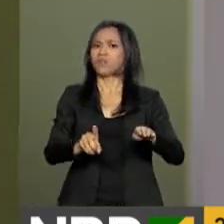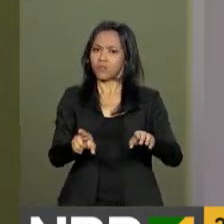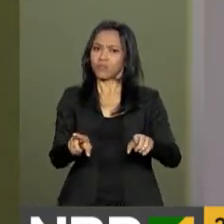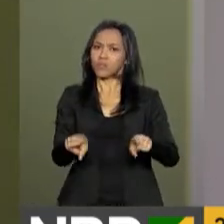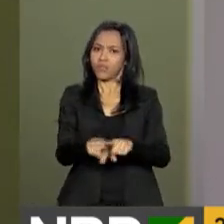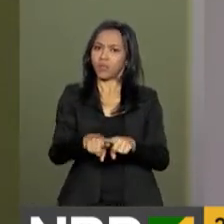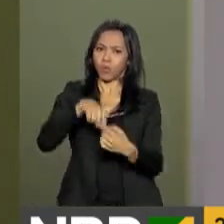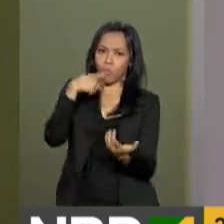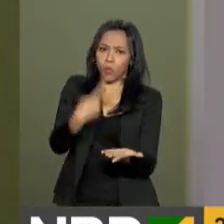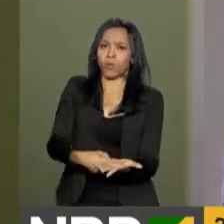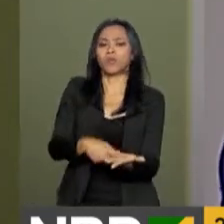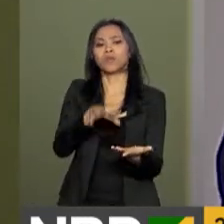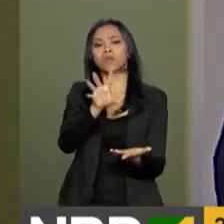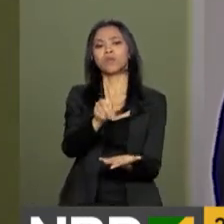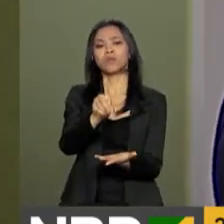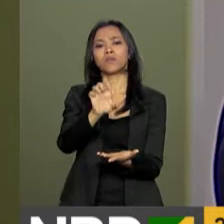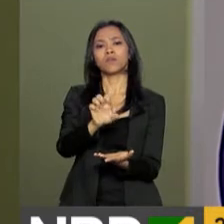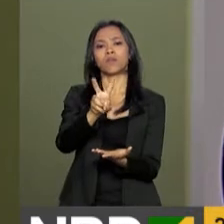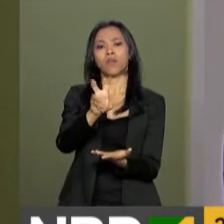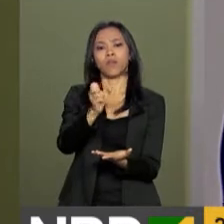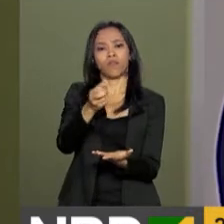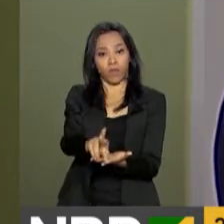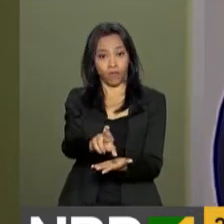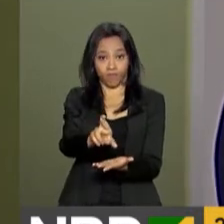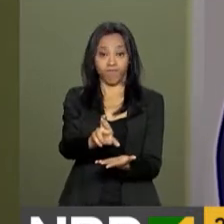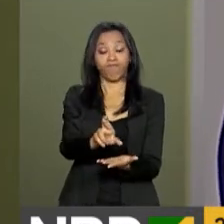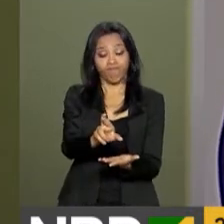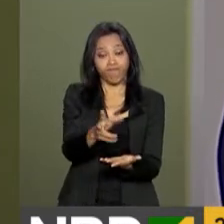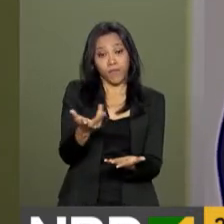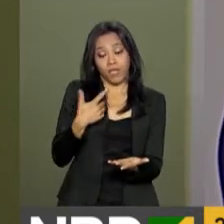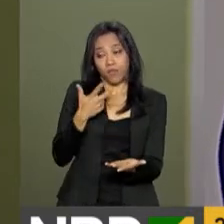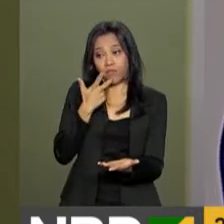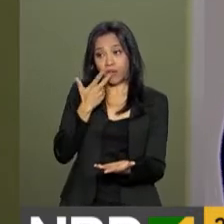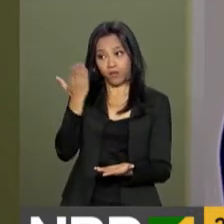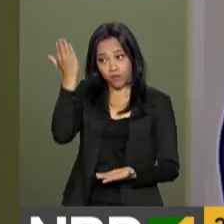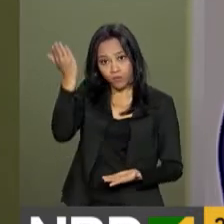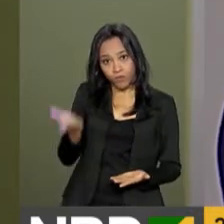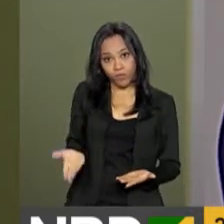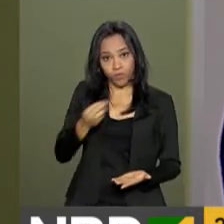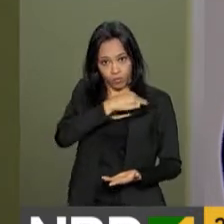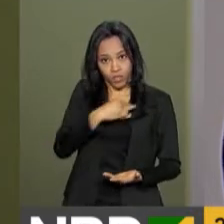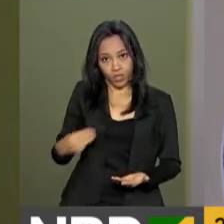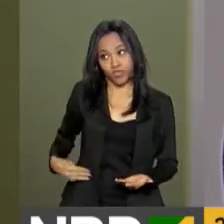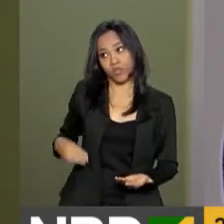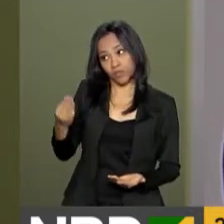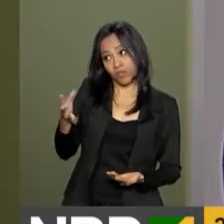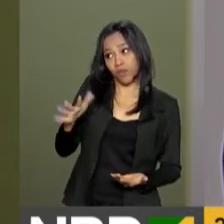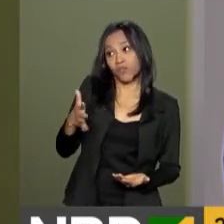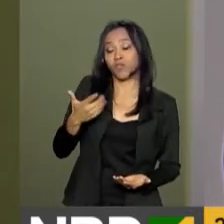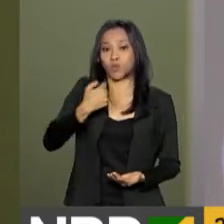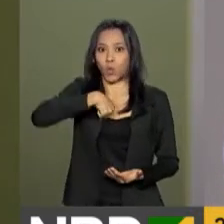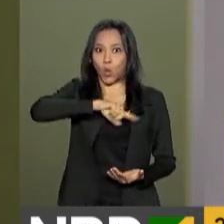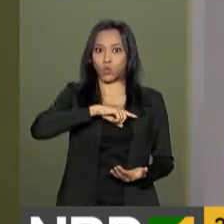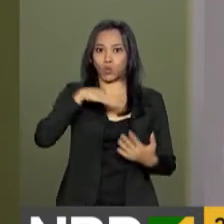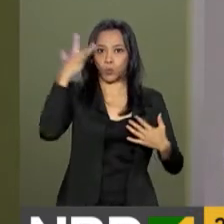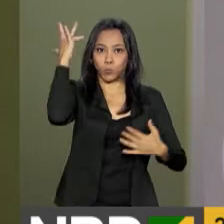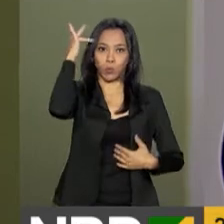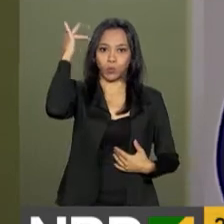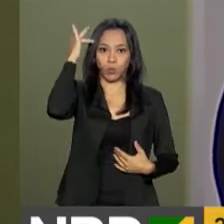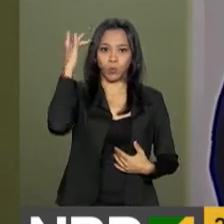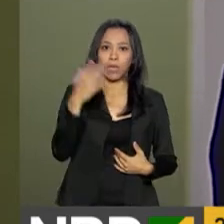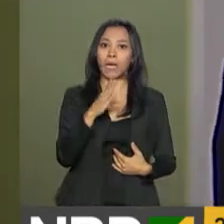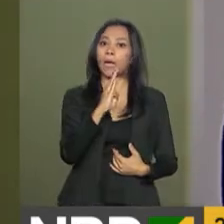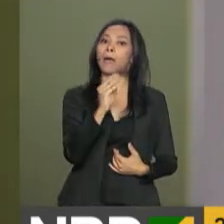aliás se já houvesse esta secção condicional ministro aluízio talvez o nosso mestre rui barbosa não tivesse que usar